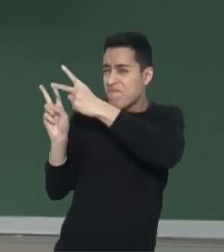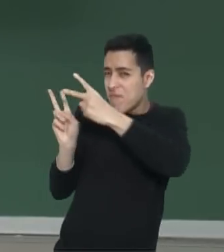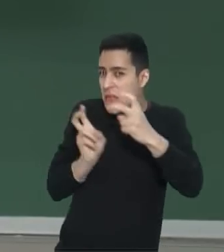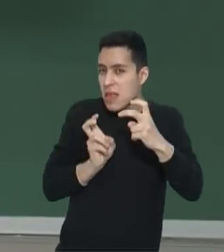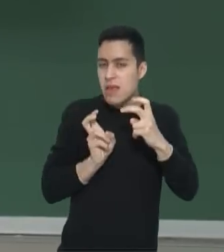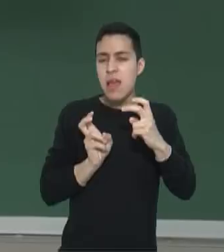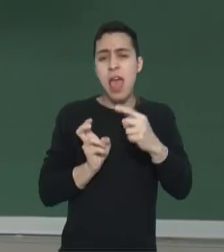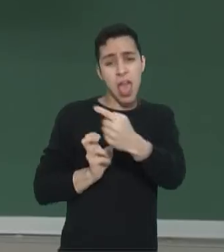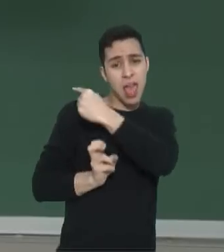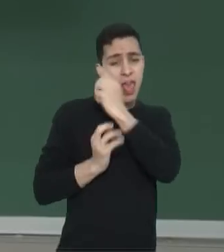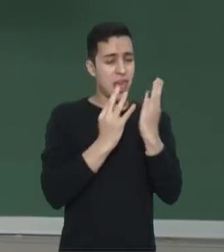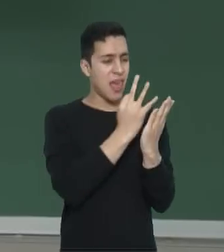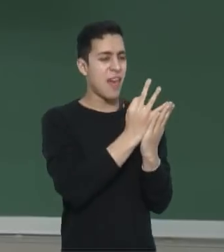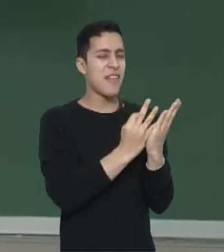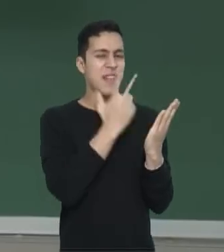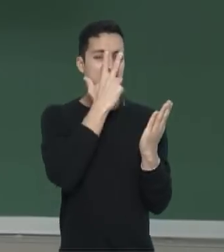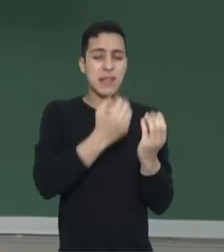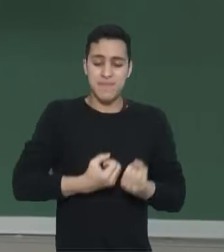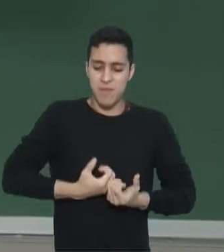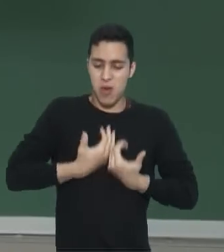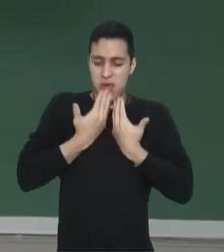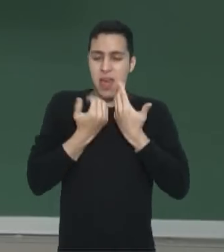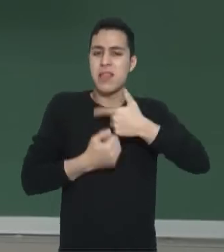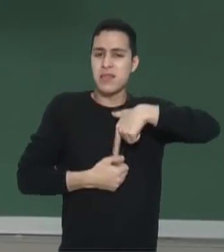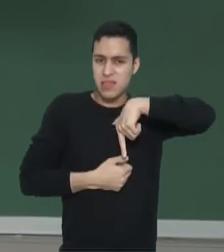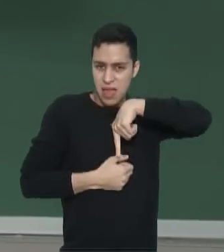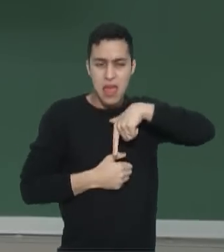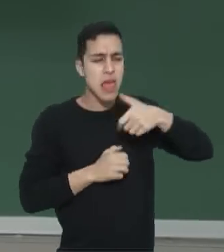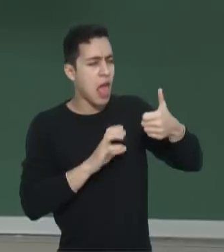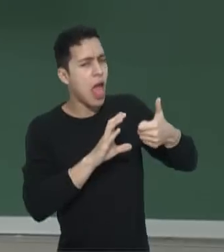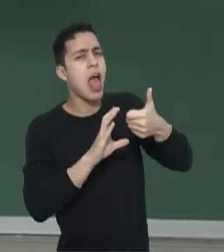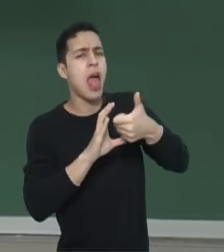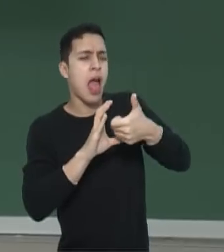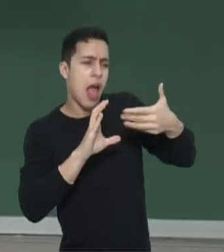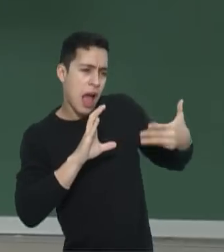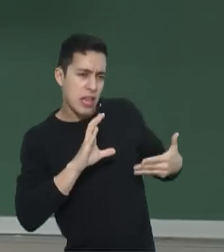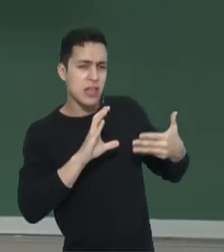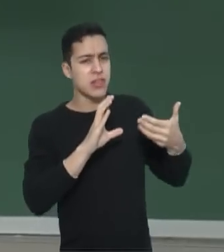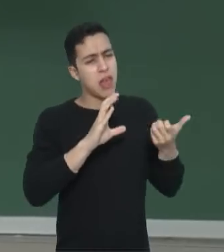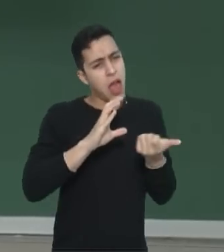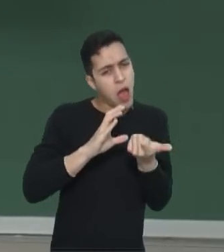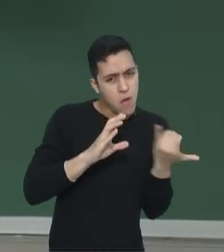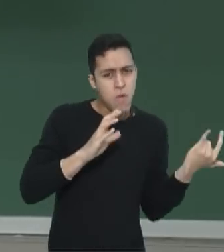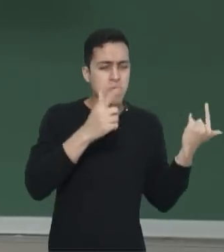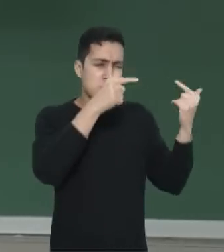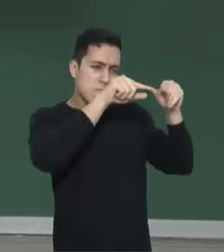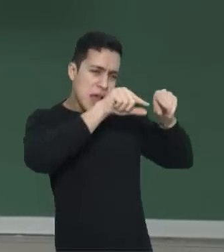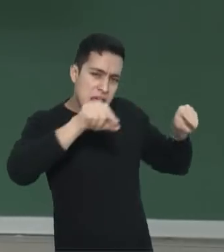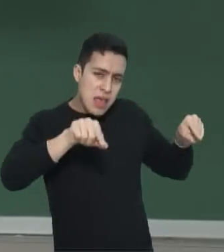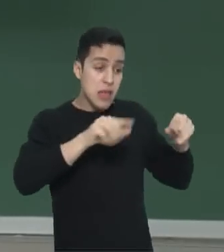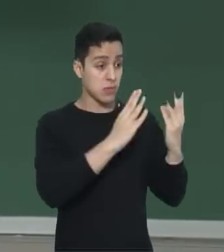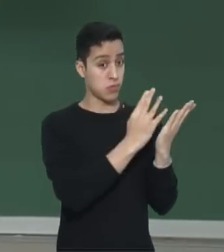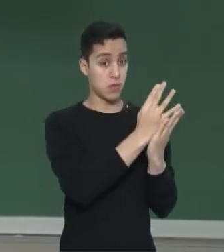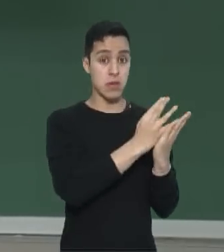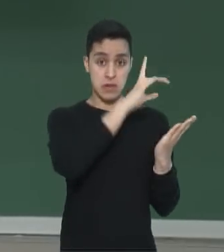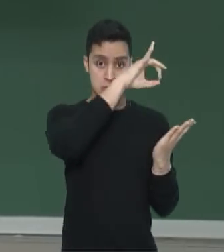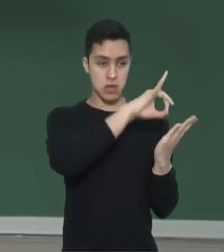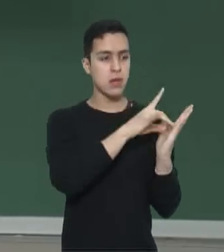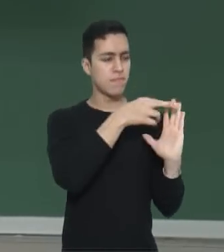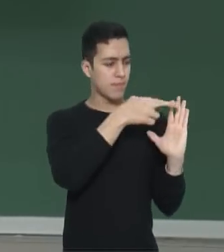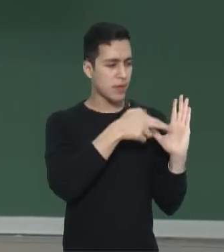poético. Nós temos aqui um poema que empresta algumas características, algumas expressões do texto